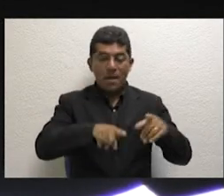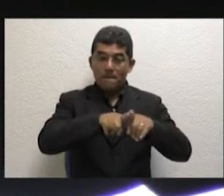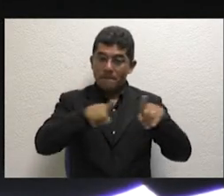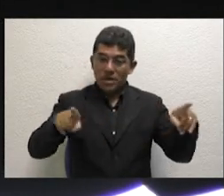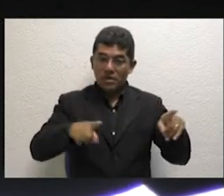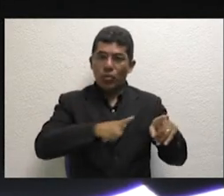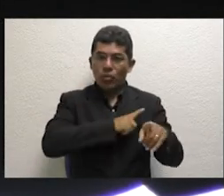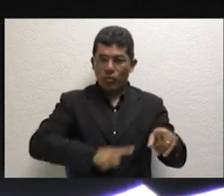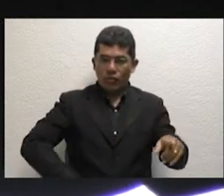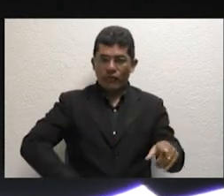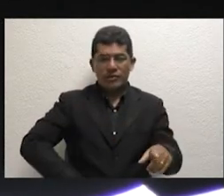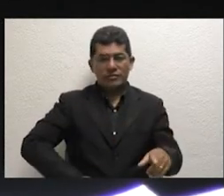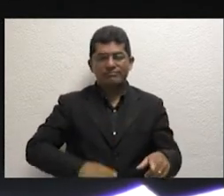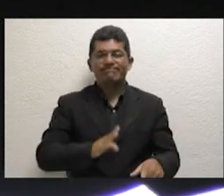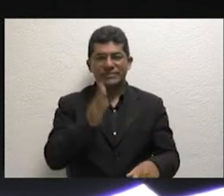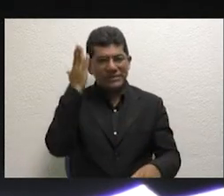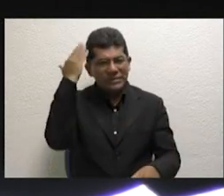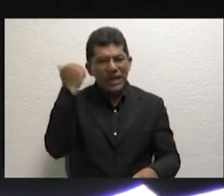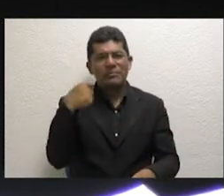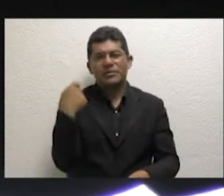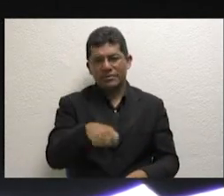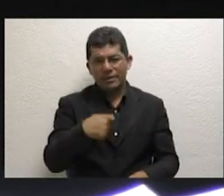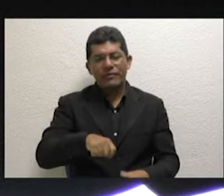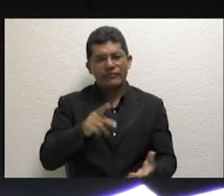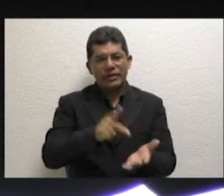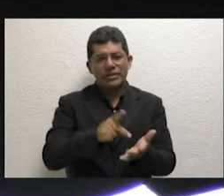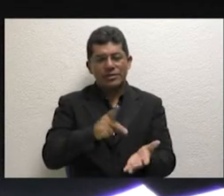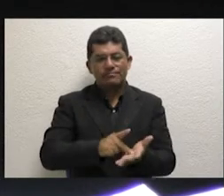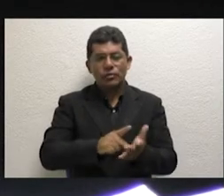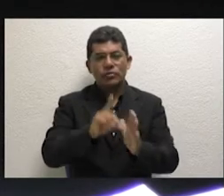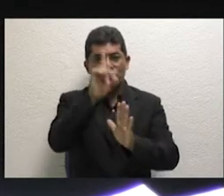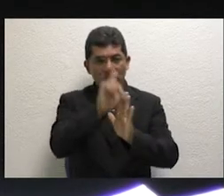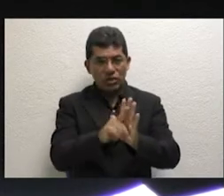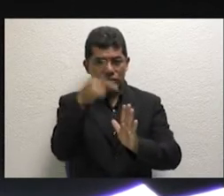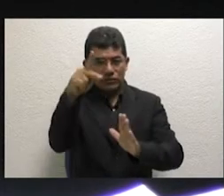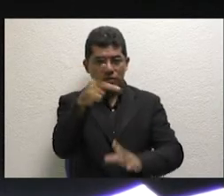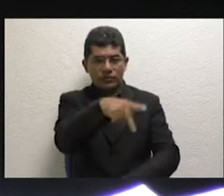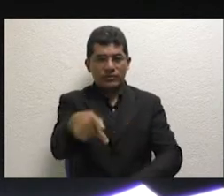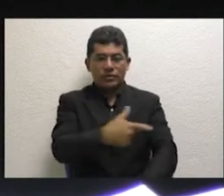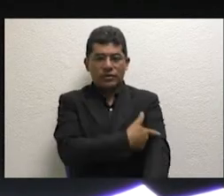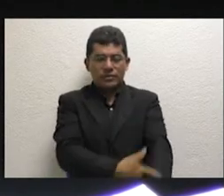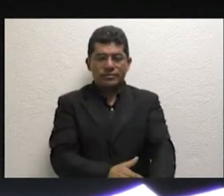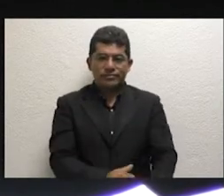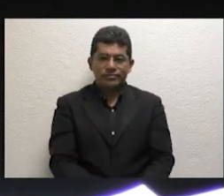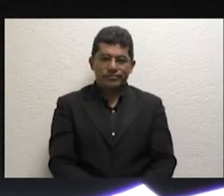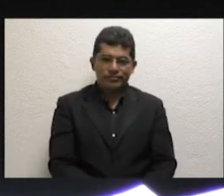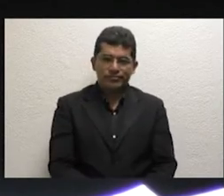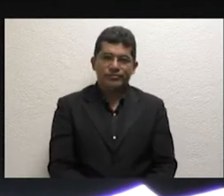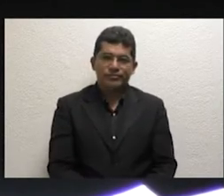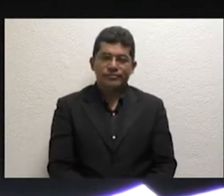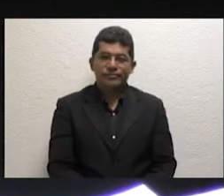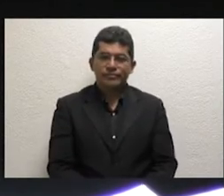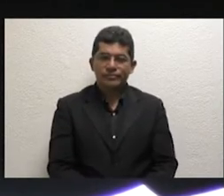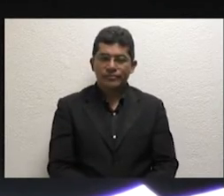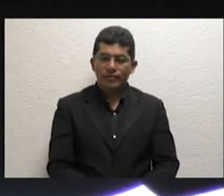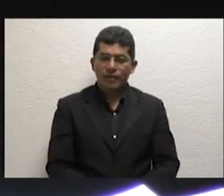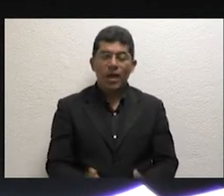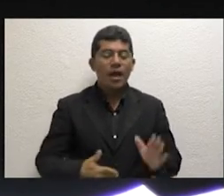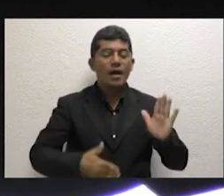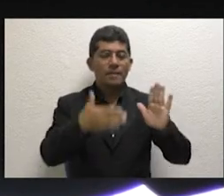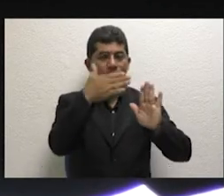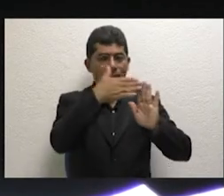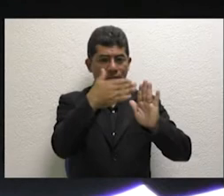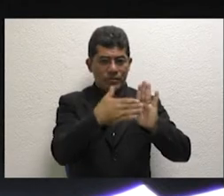reconheça o direito dos profissionais da educação proposta